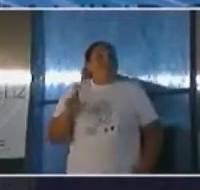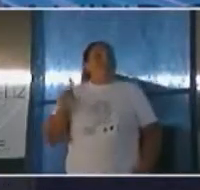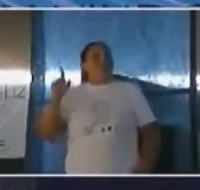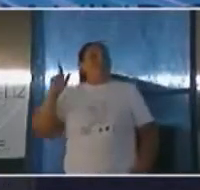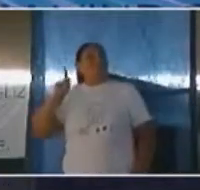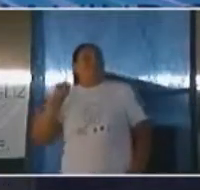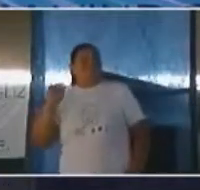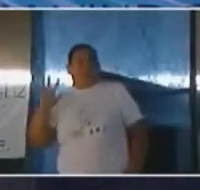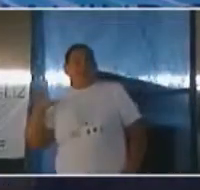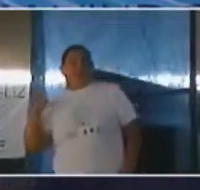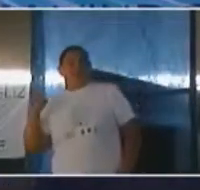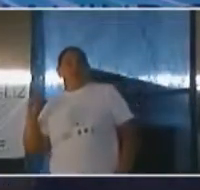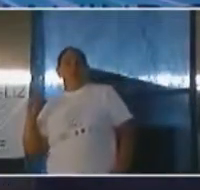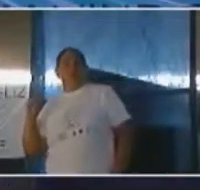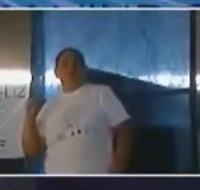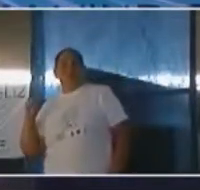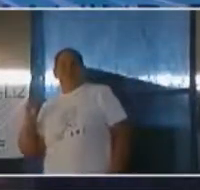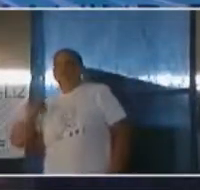ressurreição.